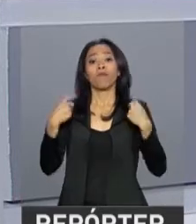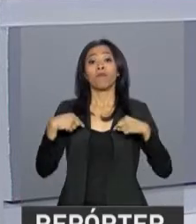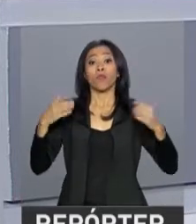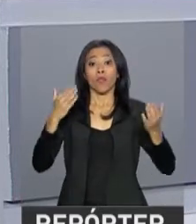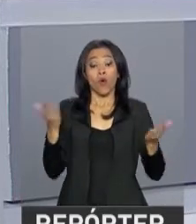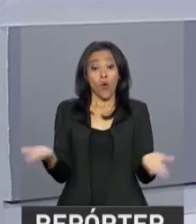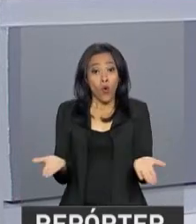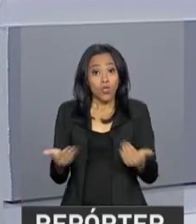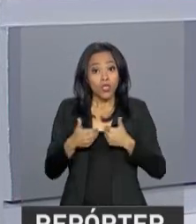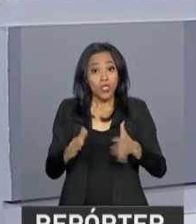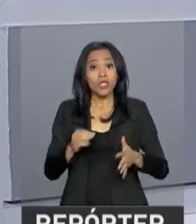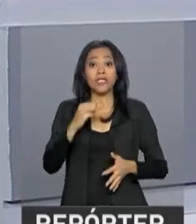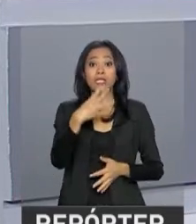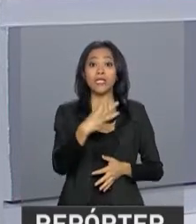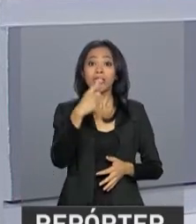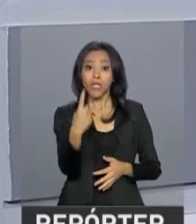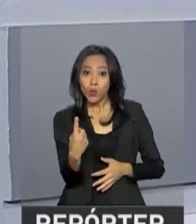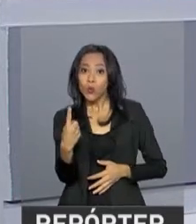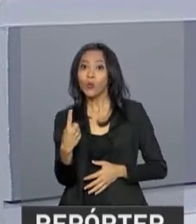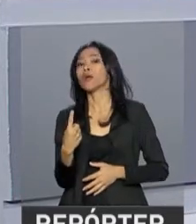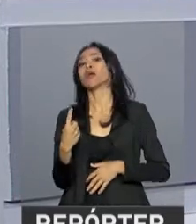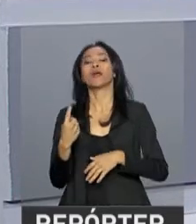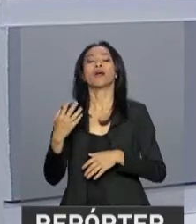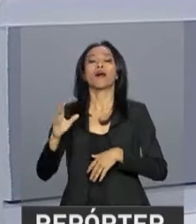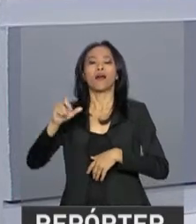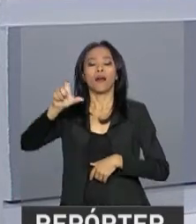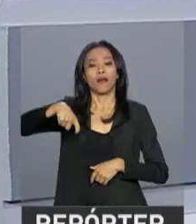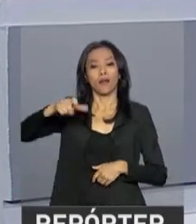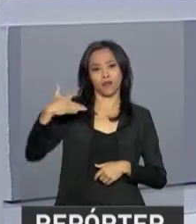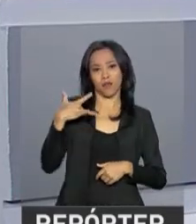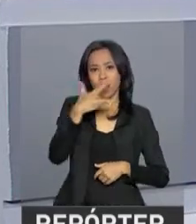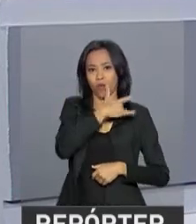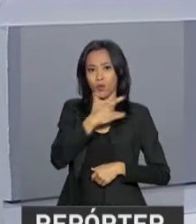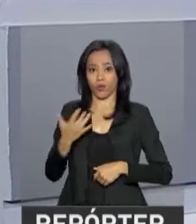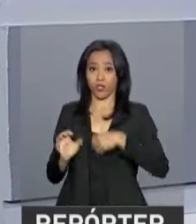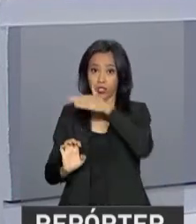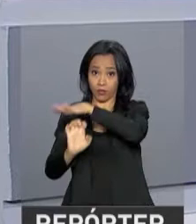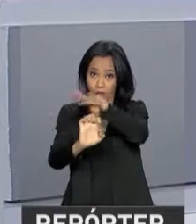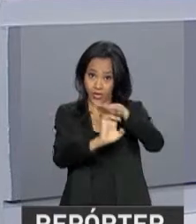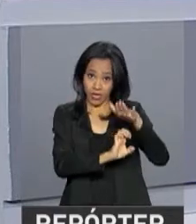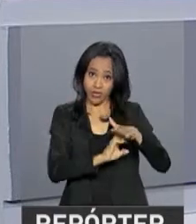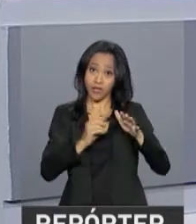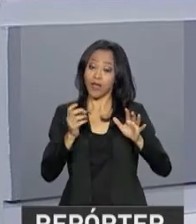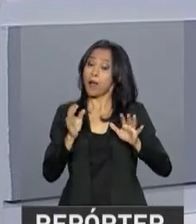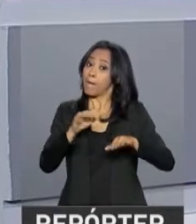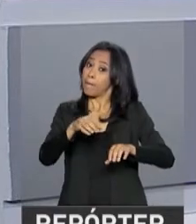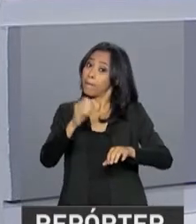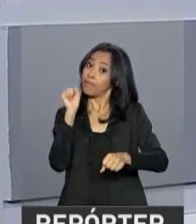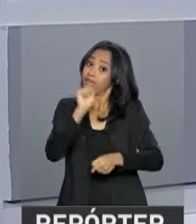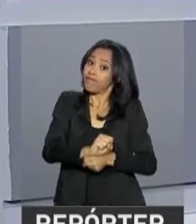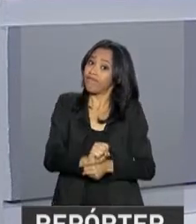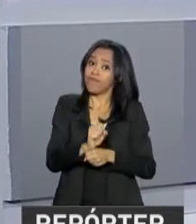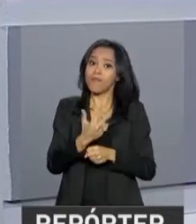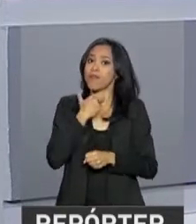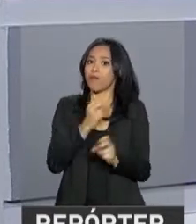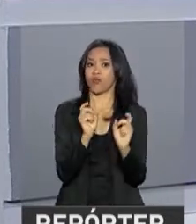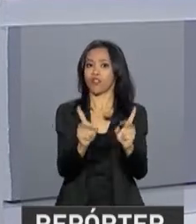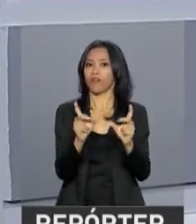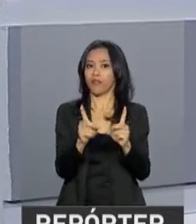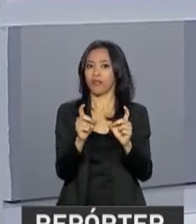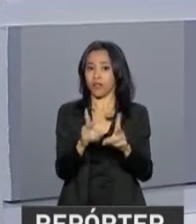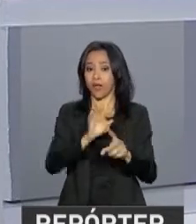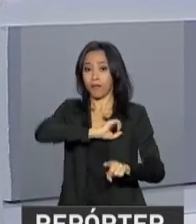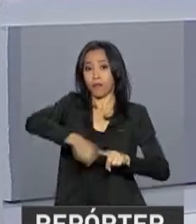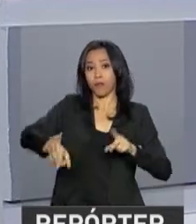planos de saúde de 12 operadoras estão com a começaria comercialização suspensa pela agência nacional de saúde suplementar